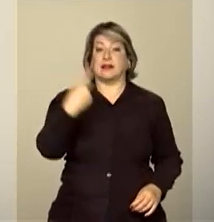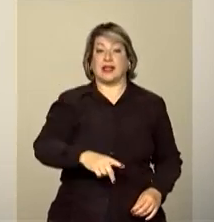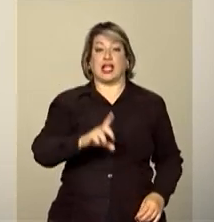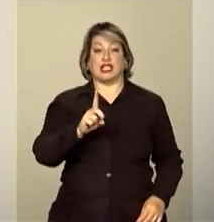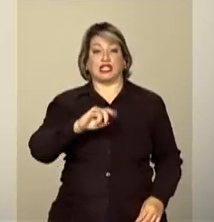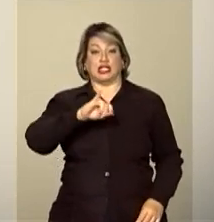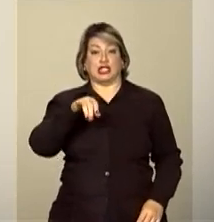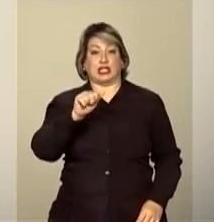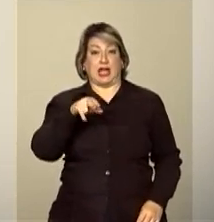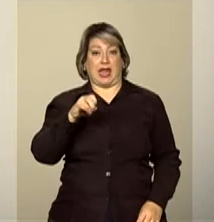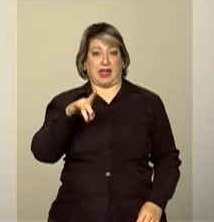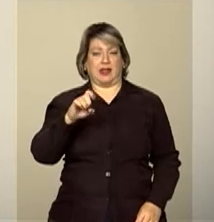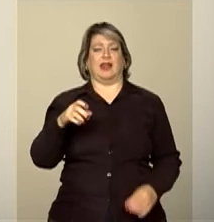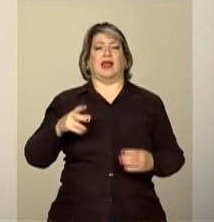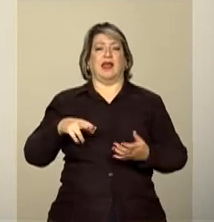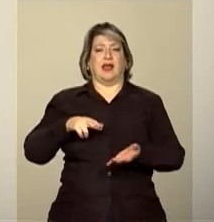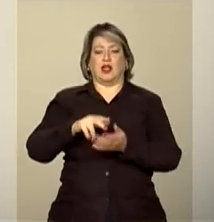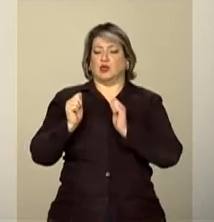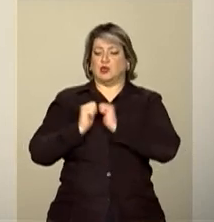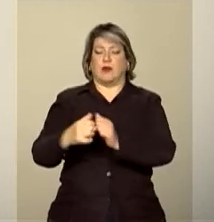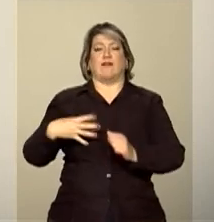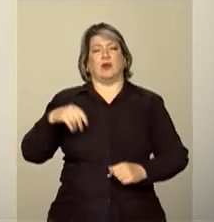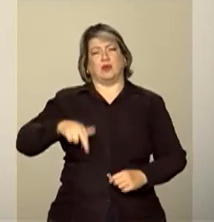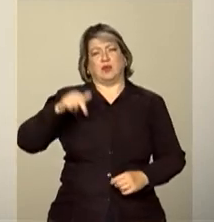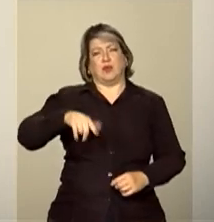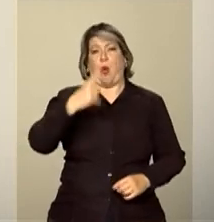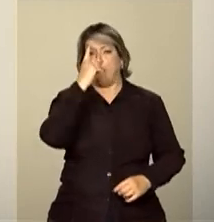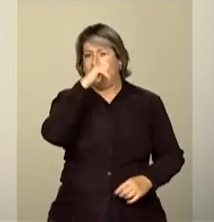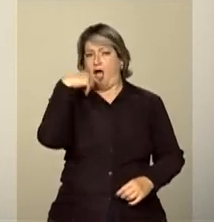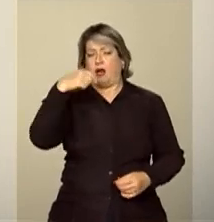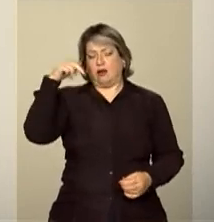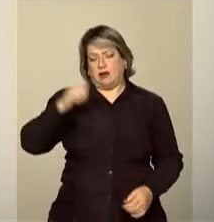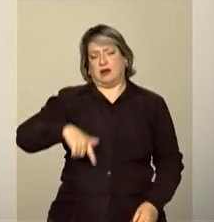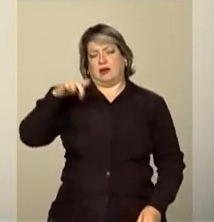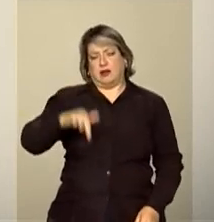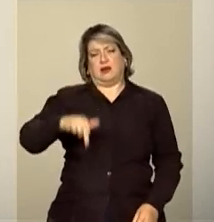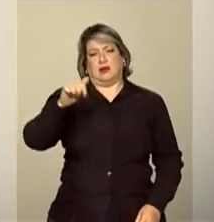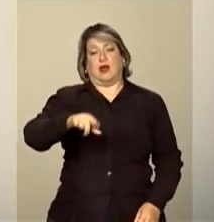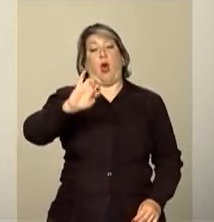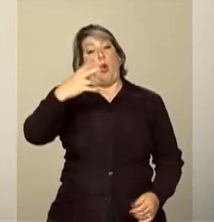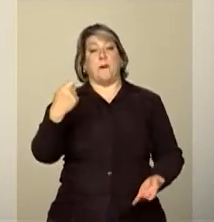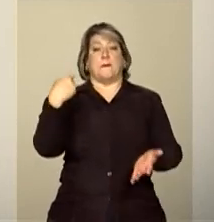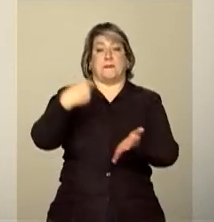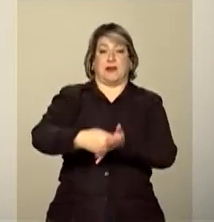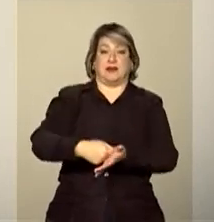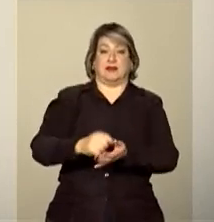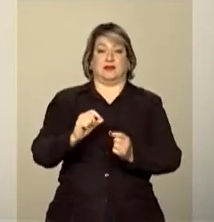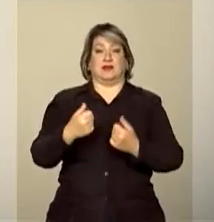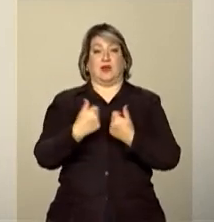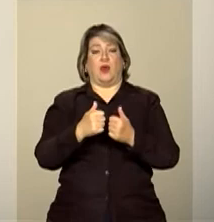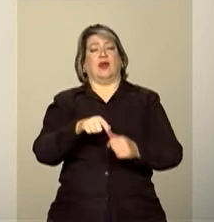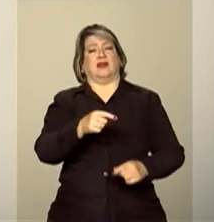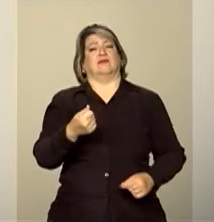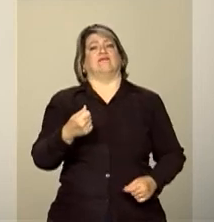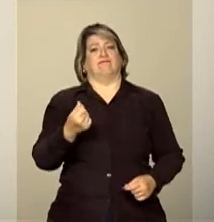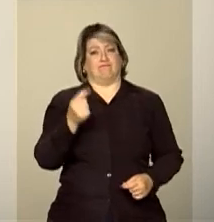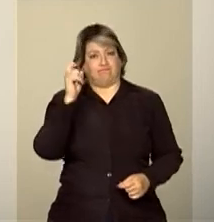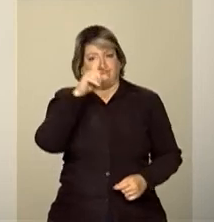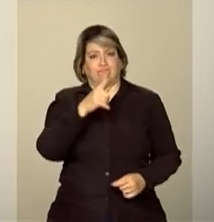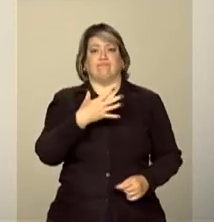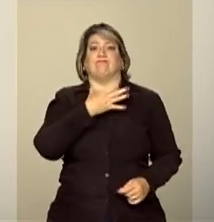da Maria Eduarda caminhava uma hora com a menina até o Colégio ou tinha de pagar uma condução o que era um sacrifício